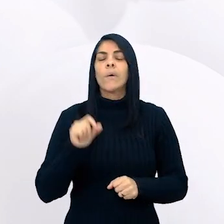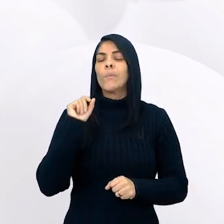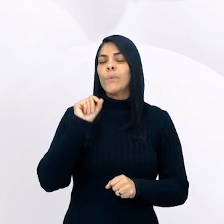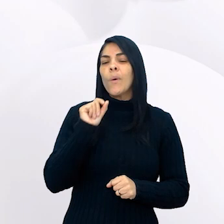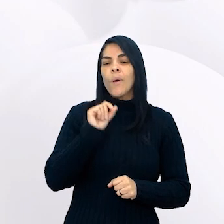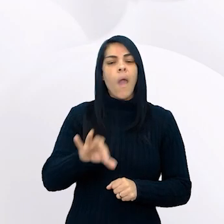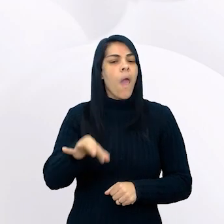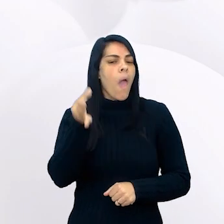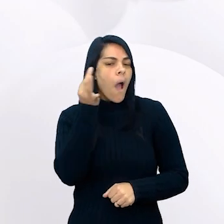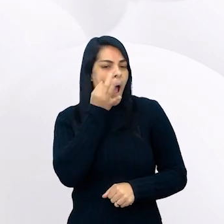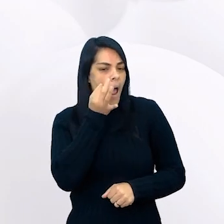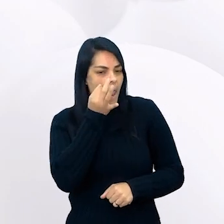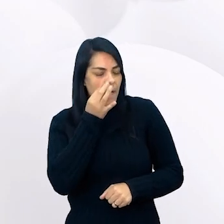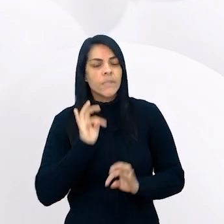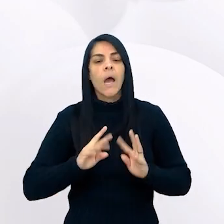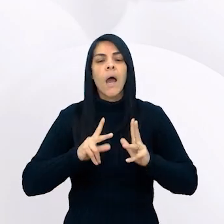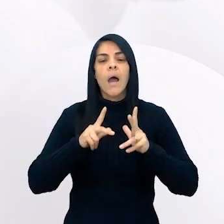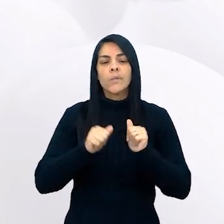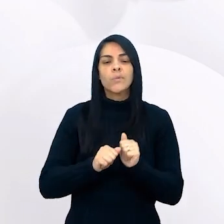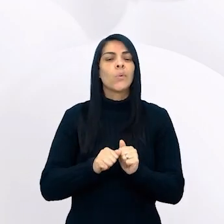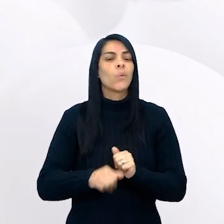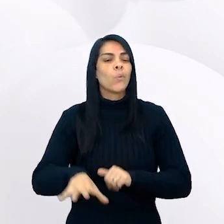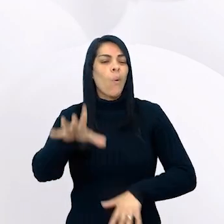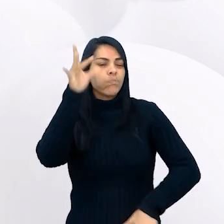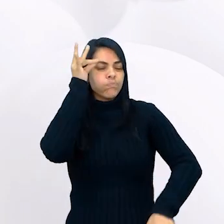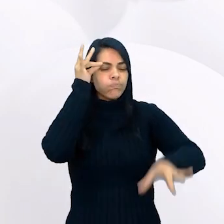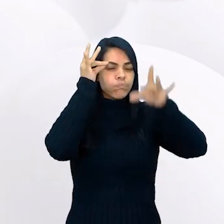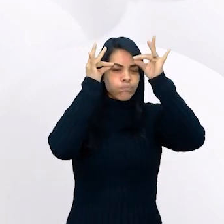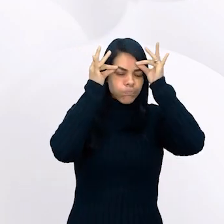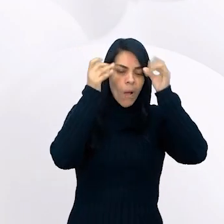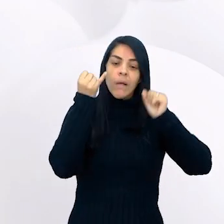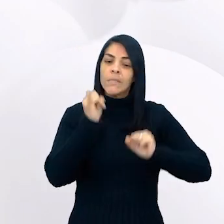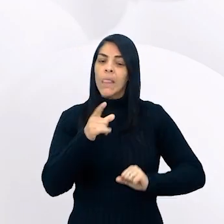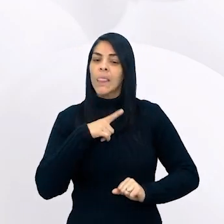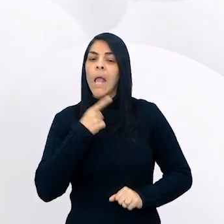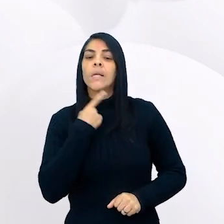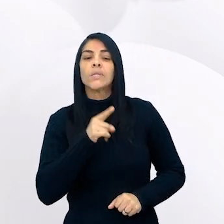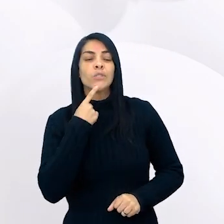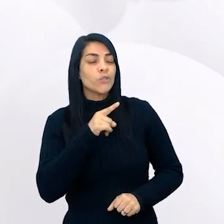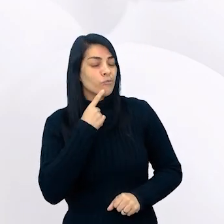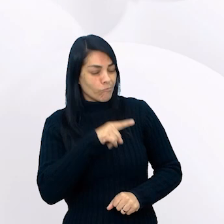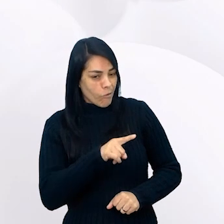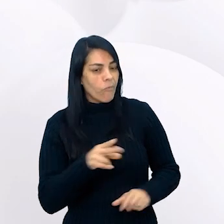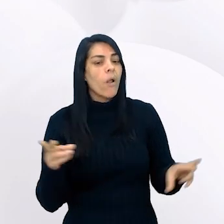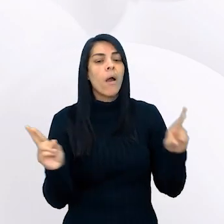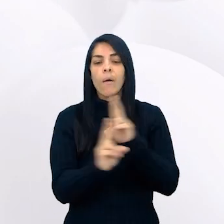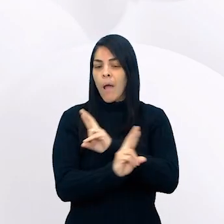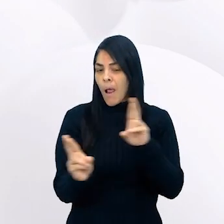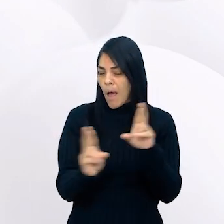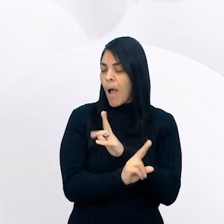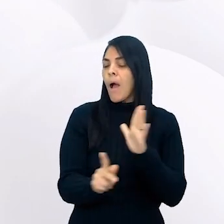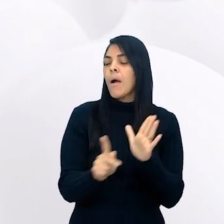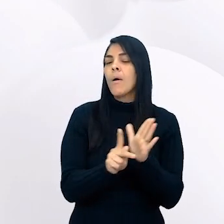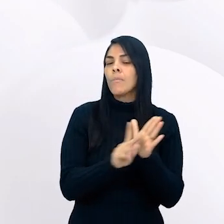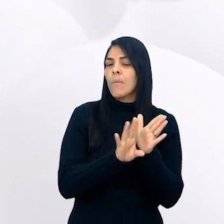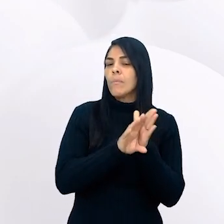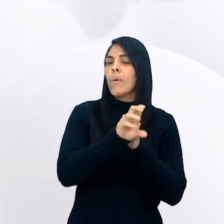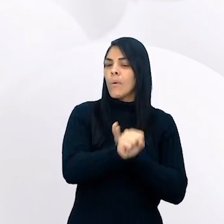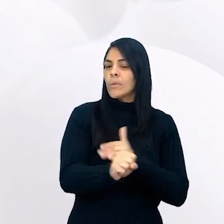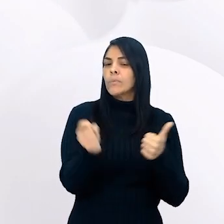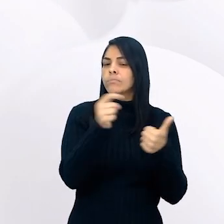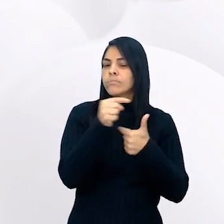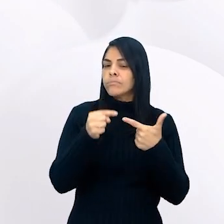justamente verificar o que foi absorvido, se há alguma dúvida ainda com relação ao conceito e a elementos que